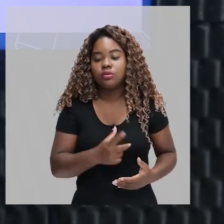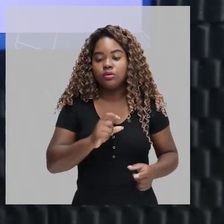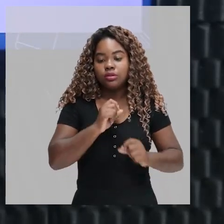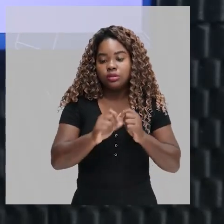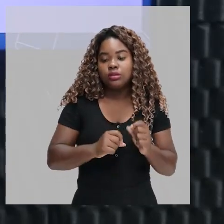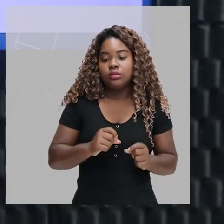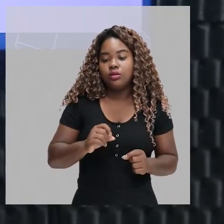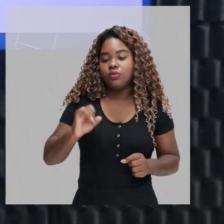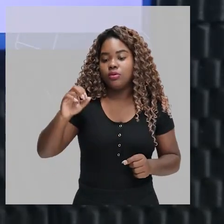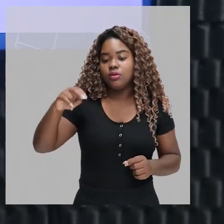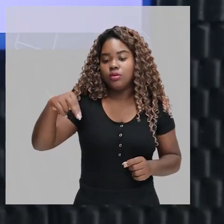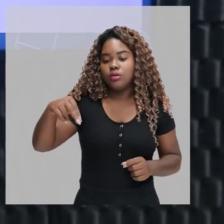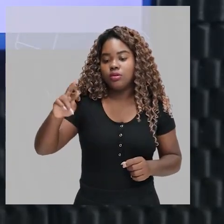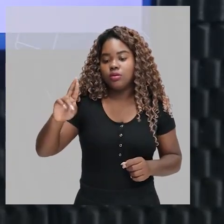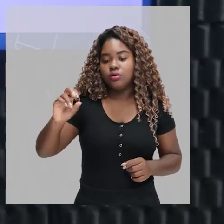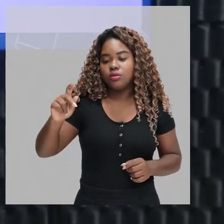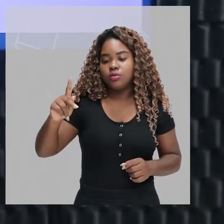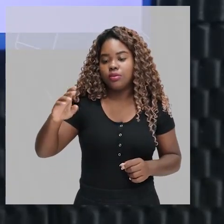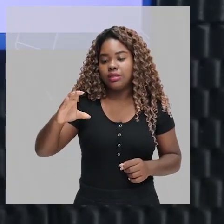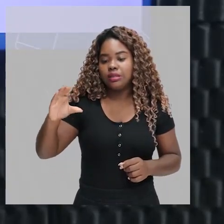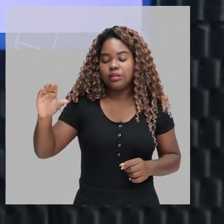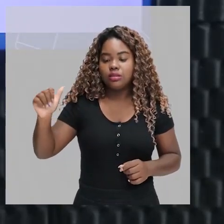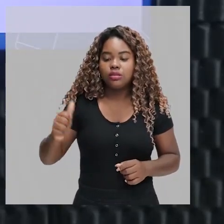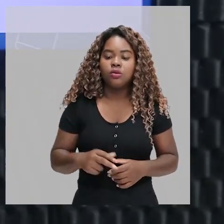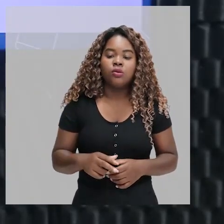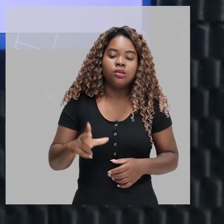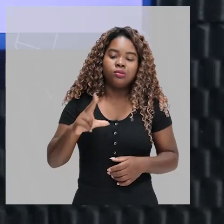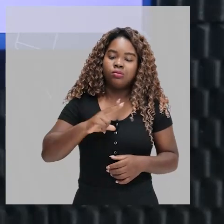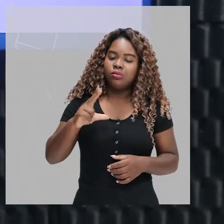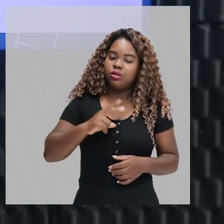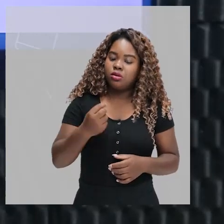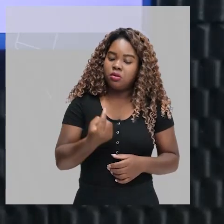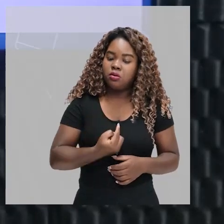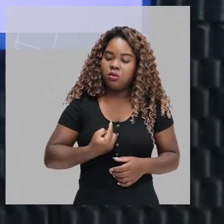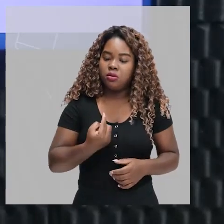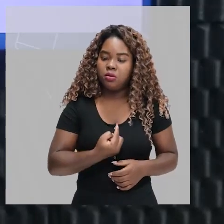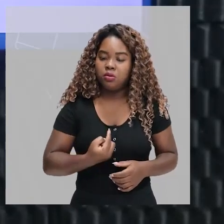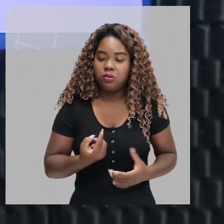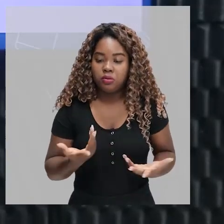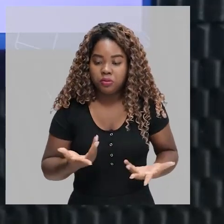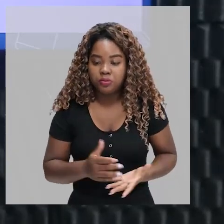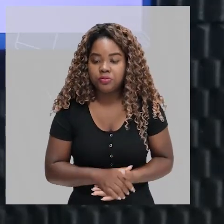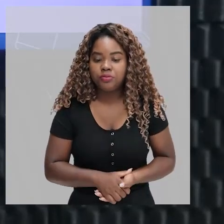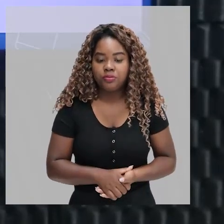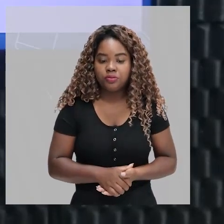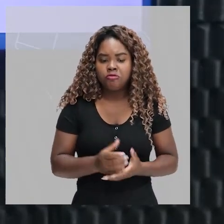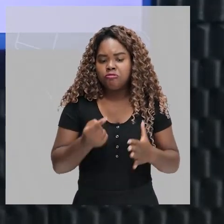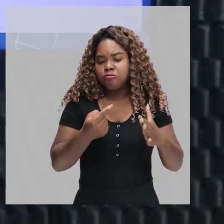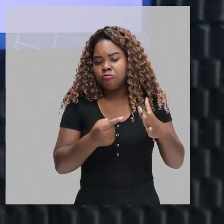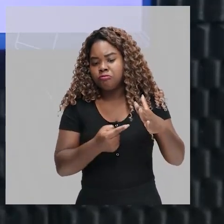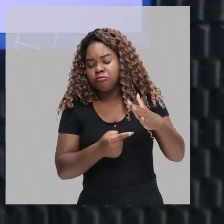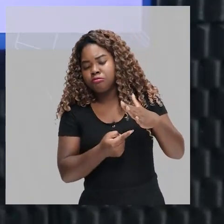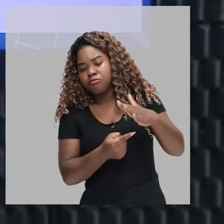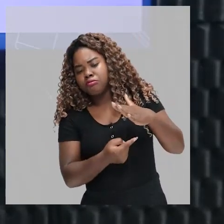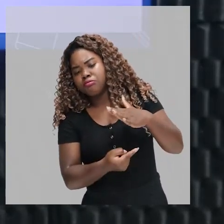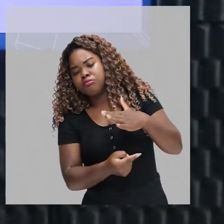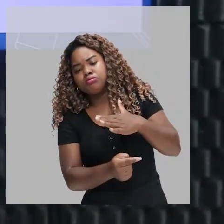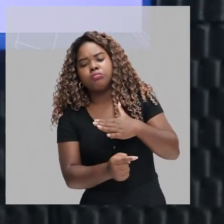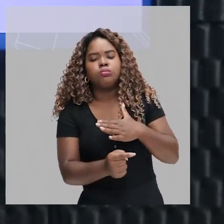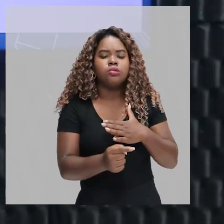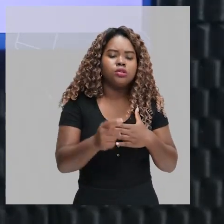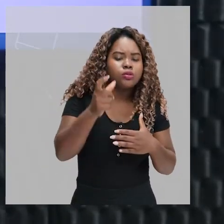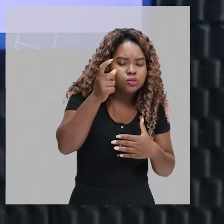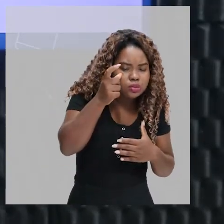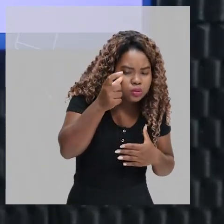introspecção eles são muito fechados eles também chamados de herméticos tá mergulho no mistério